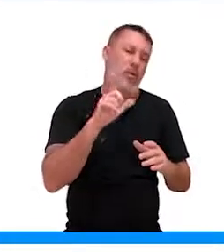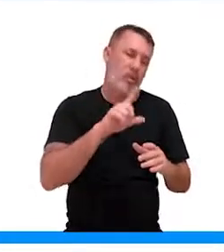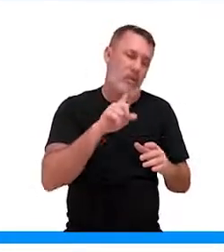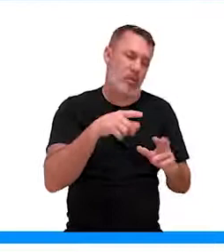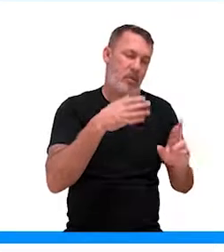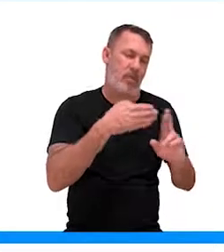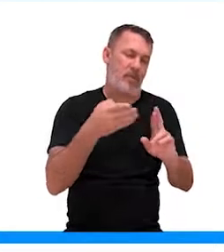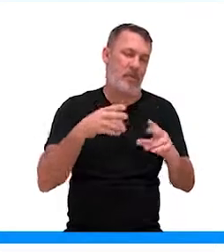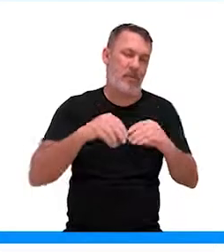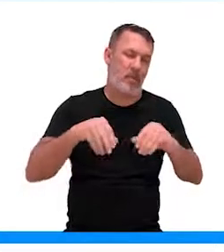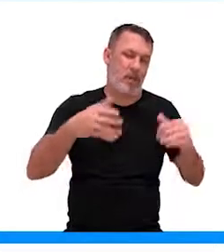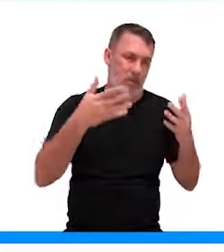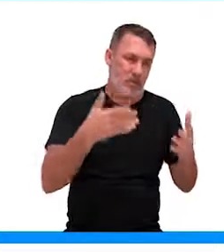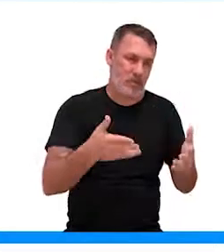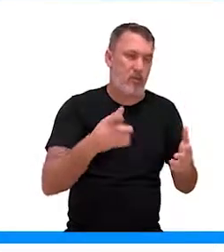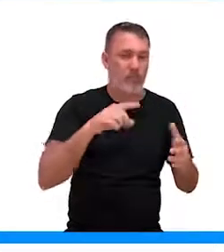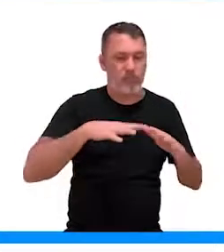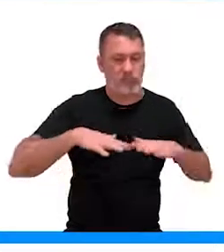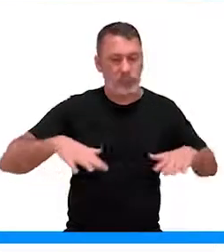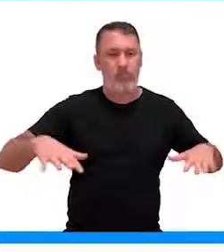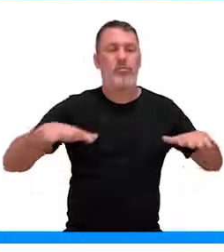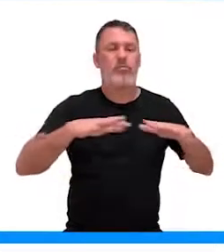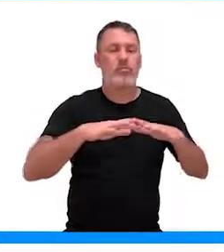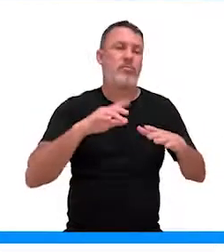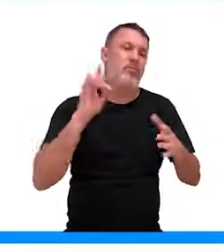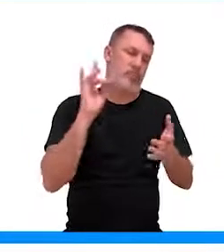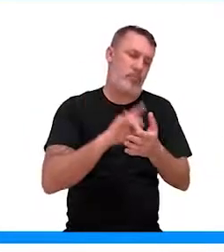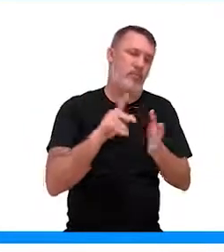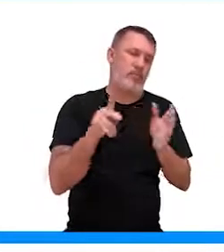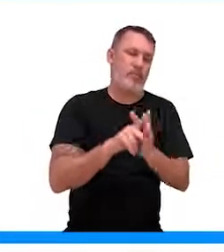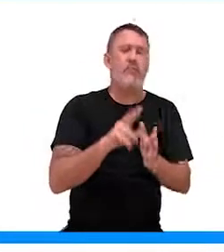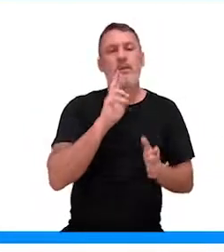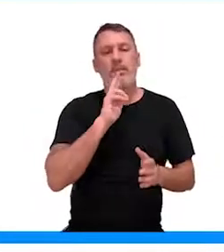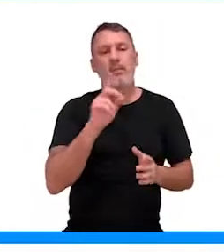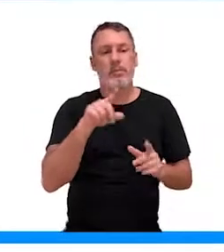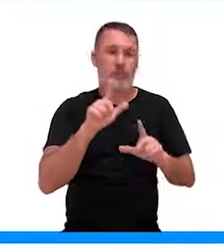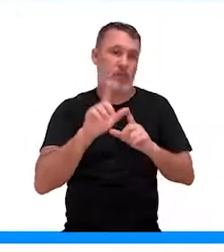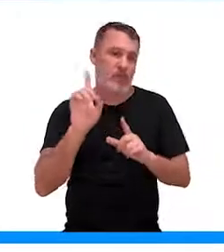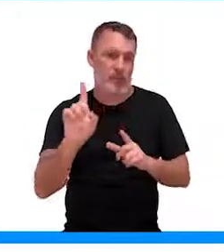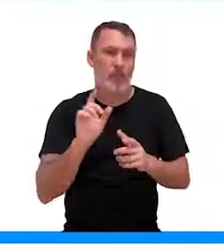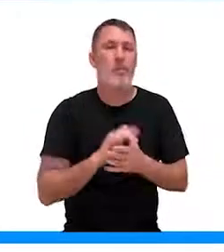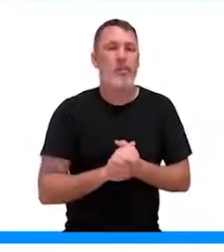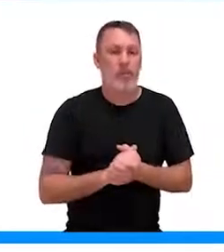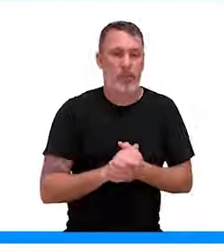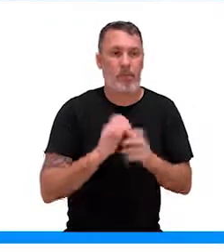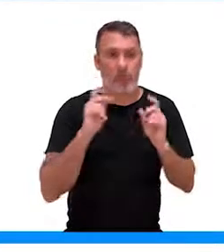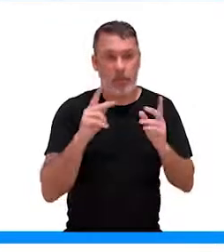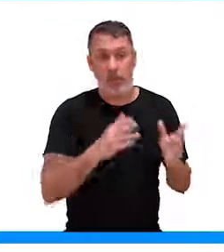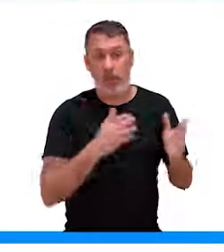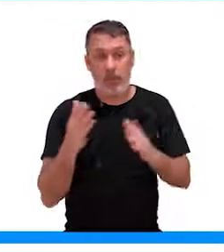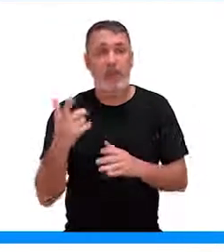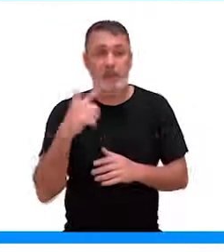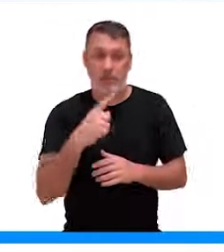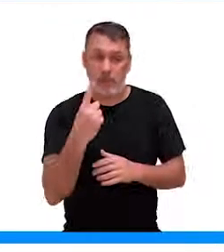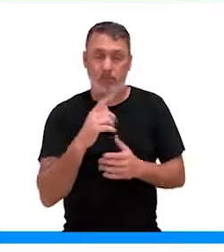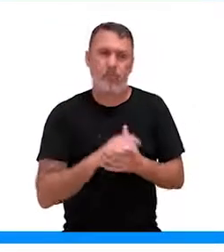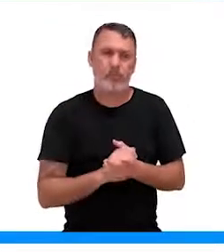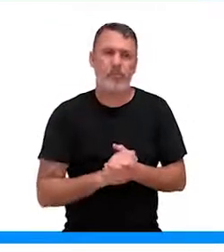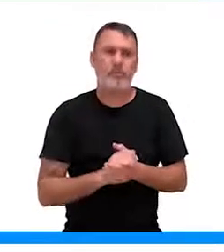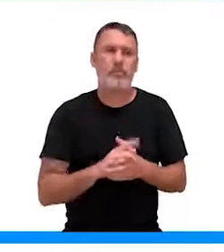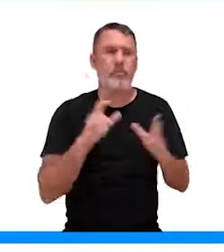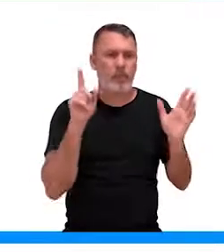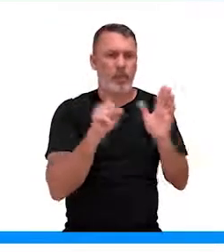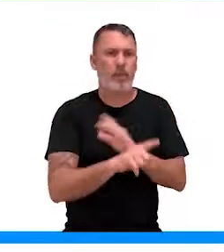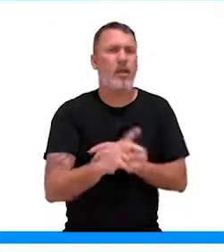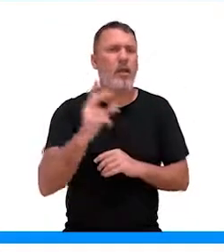esses terrenos, a essas planícies sedimentares. Então, a resposta correta é a letra D, tudo bem? E aí, mais um. Os antigos